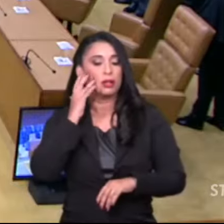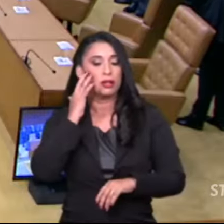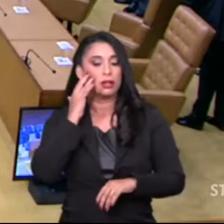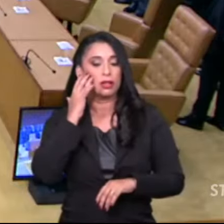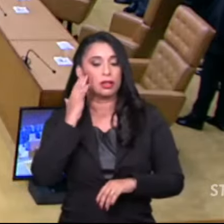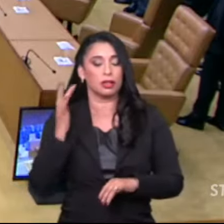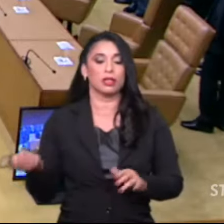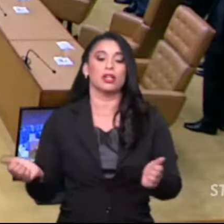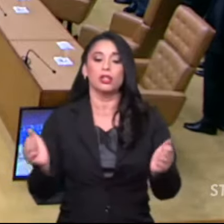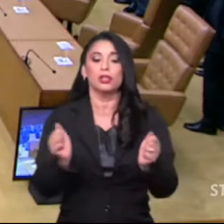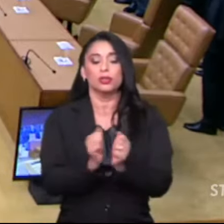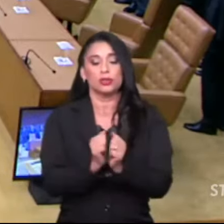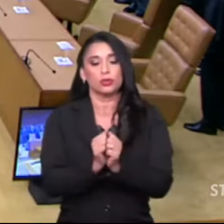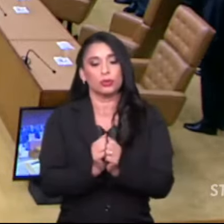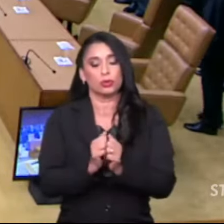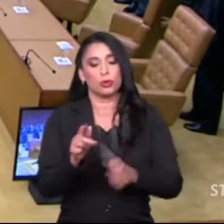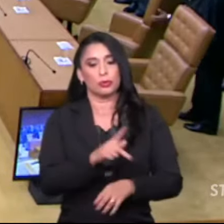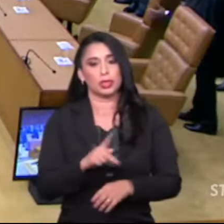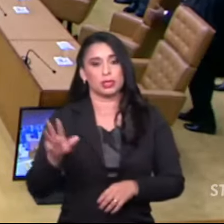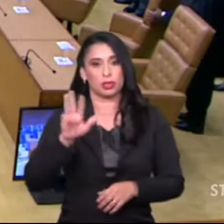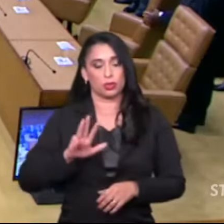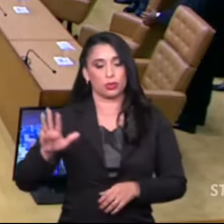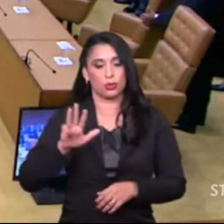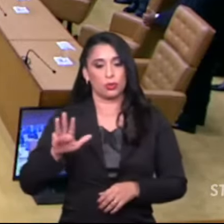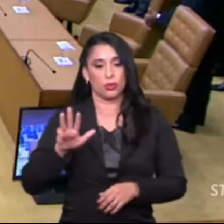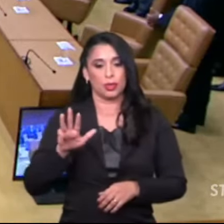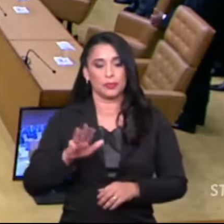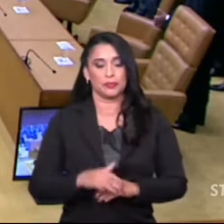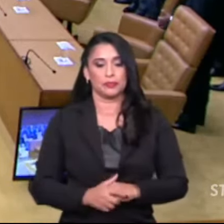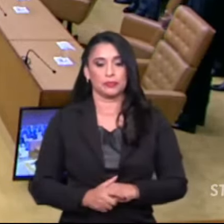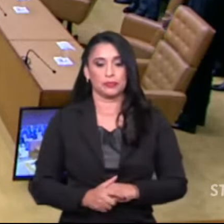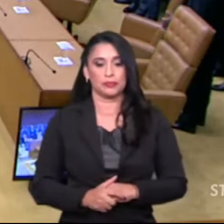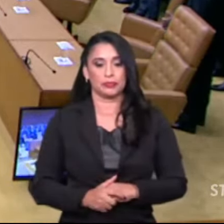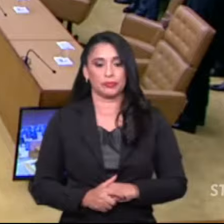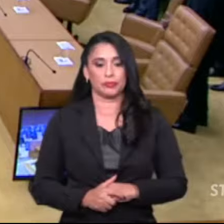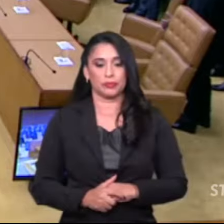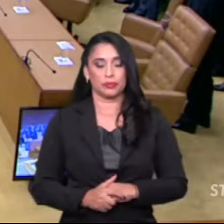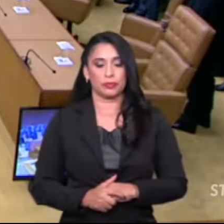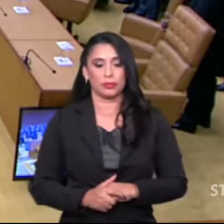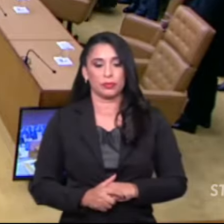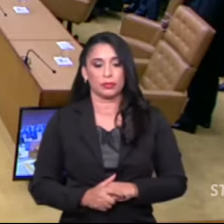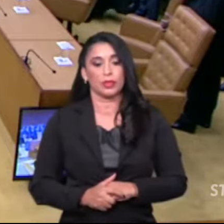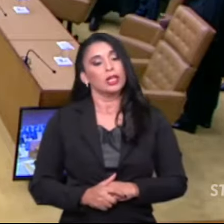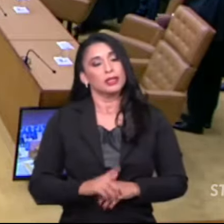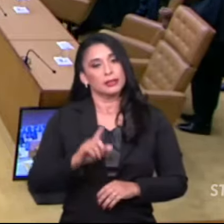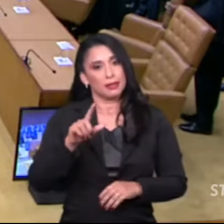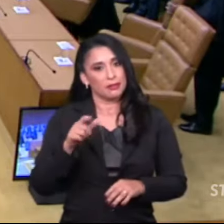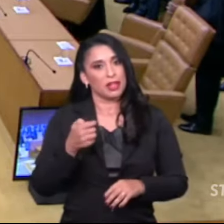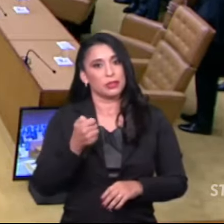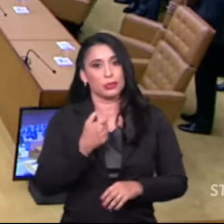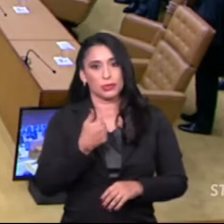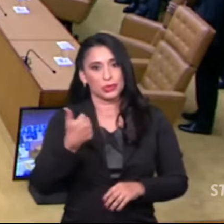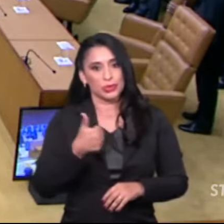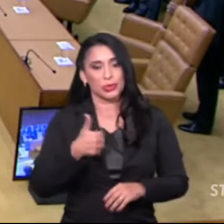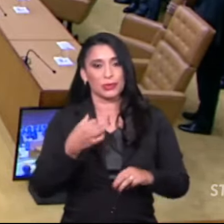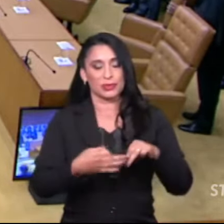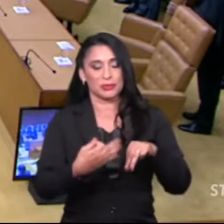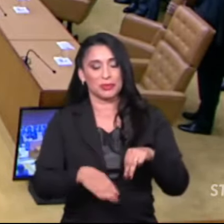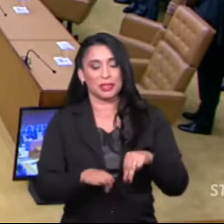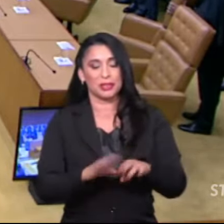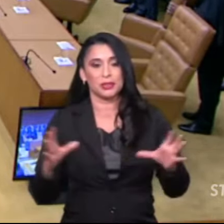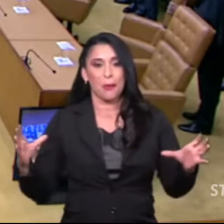lado do presidente Lula. Temos uma composição completa já já no Supremo Tribunal Federal. Lembrando que a sessão é